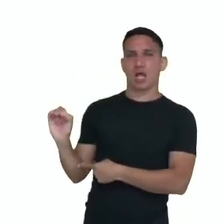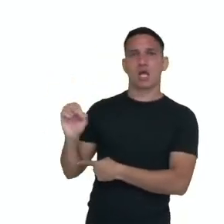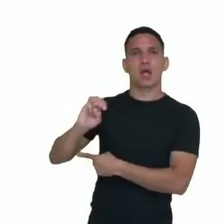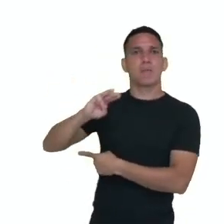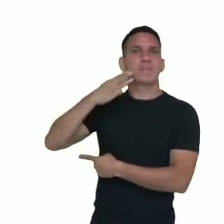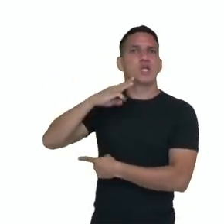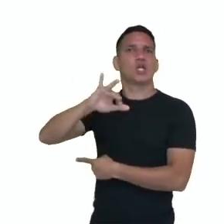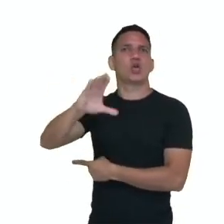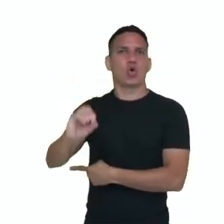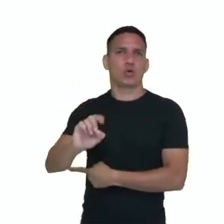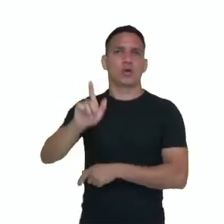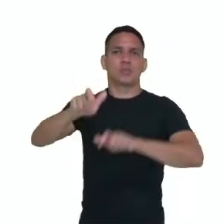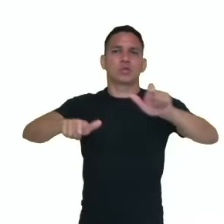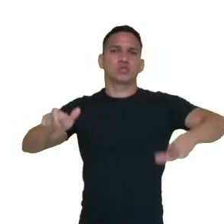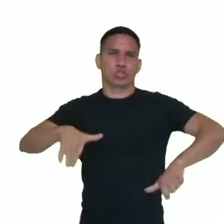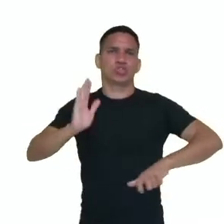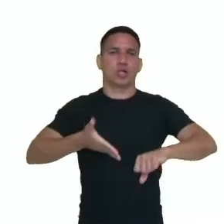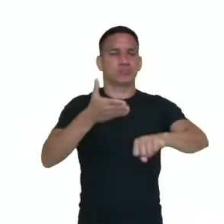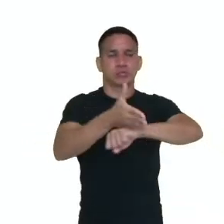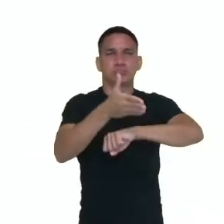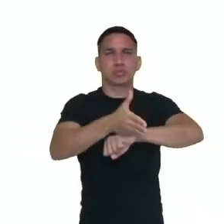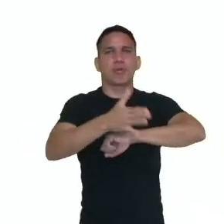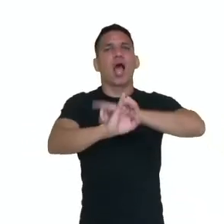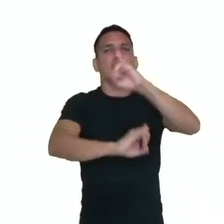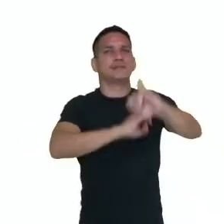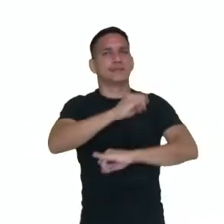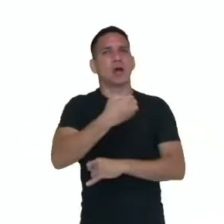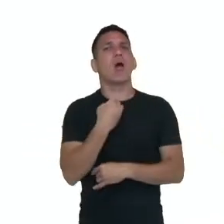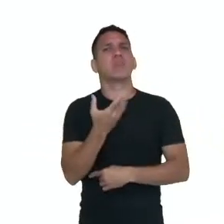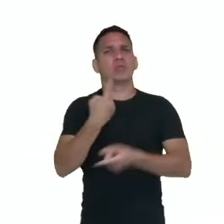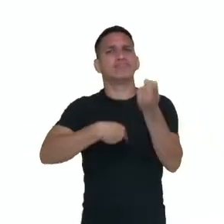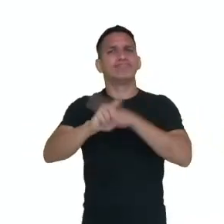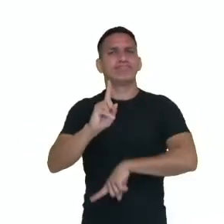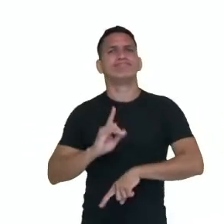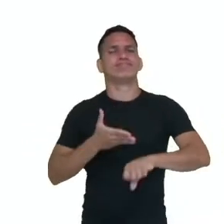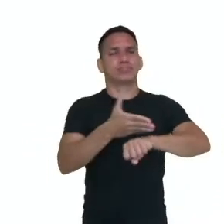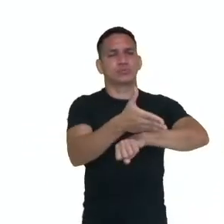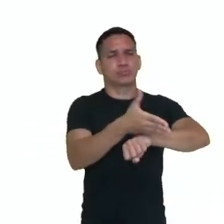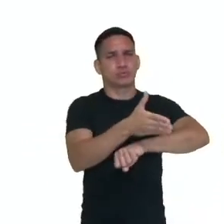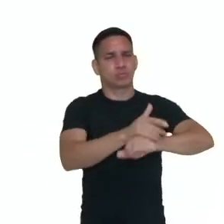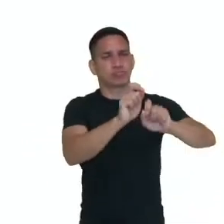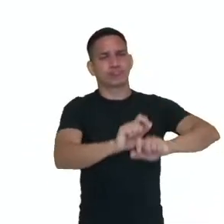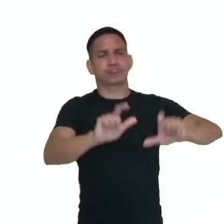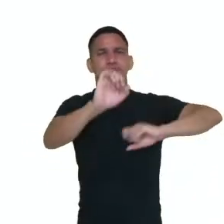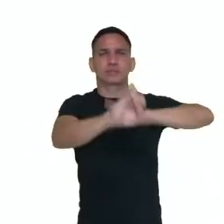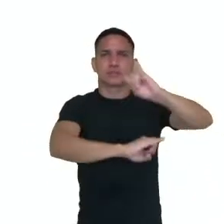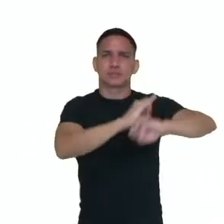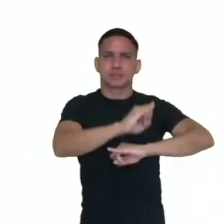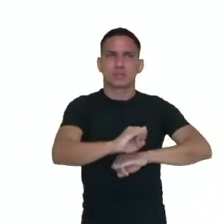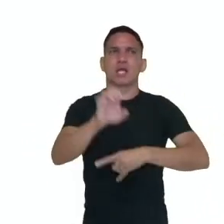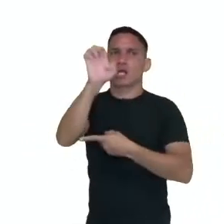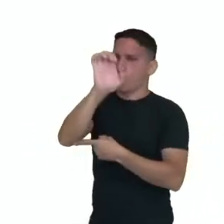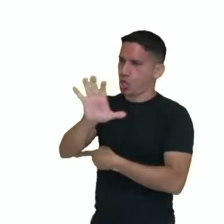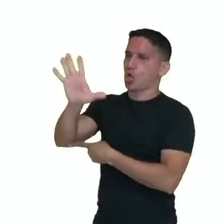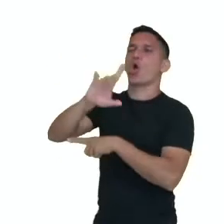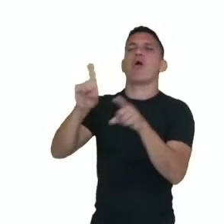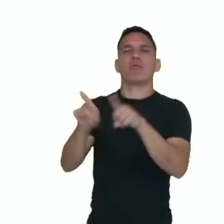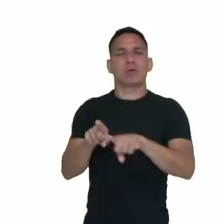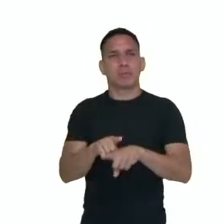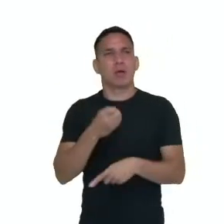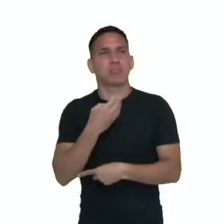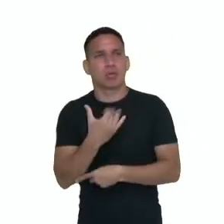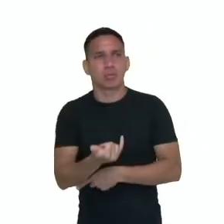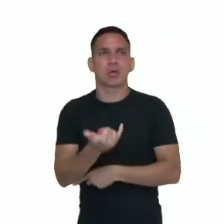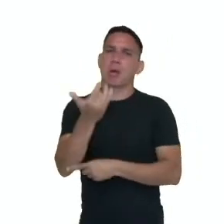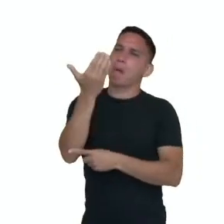têm acesso à internet, né? Então tem um bom acesso à internet. Países da Europa também estão bem nesse cenário. O Brasil